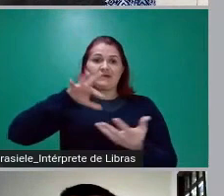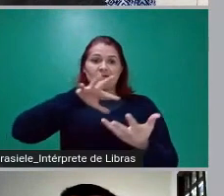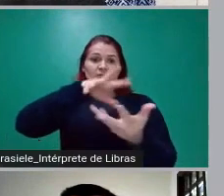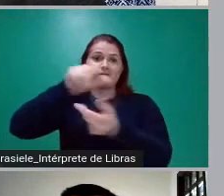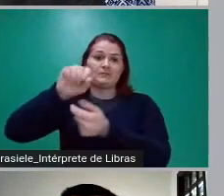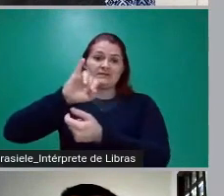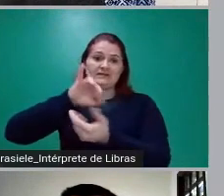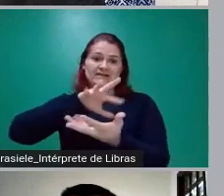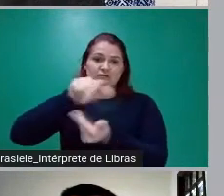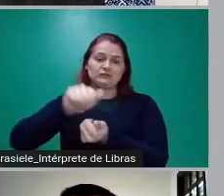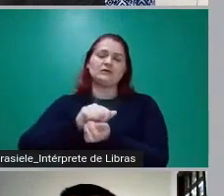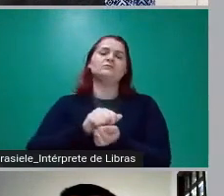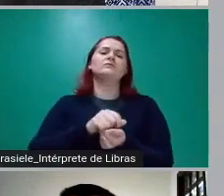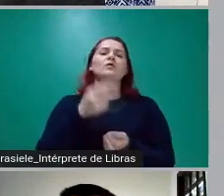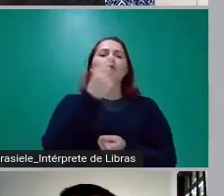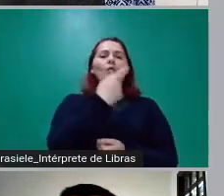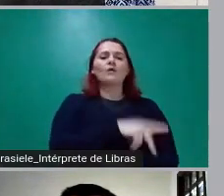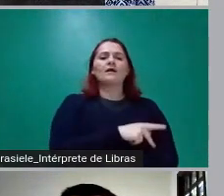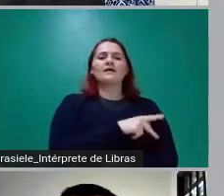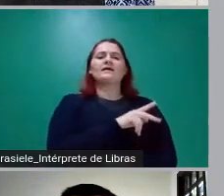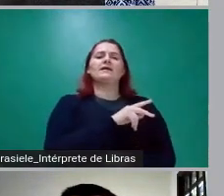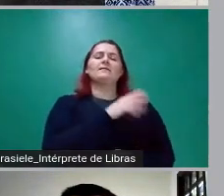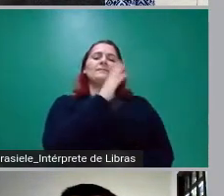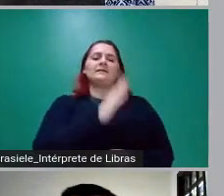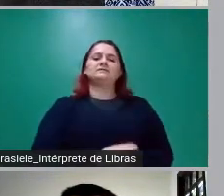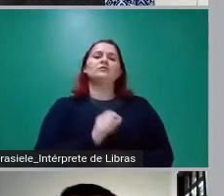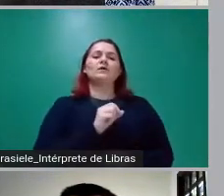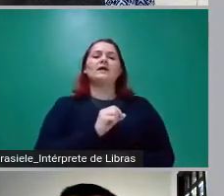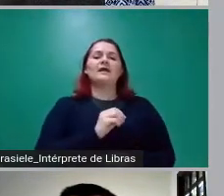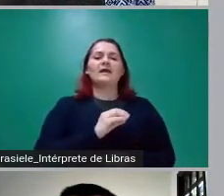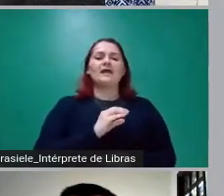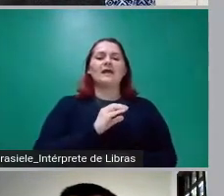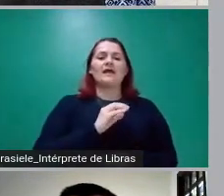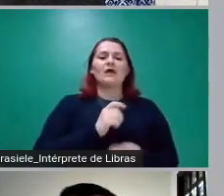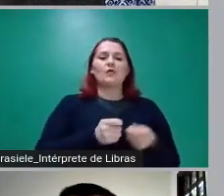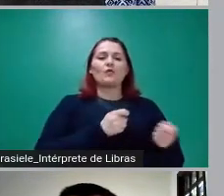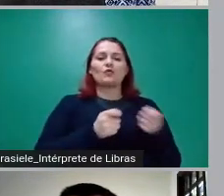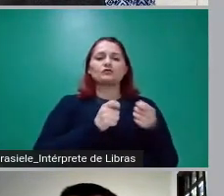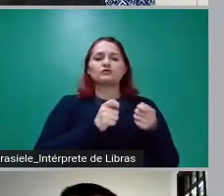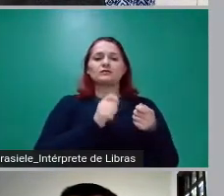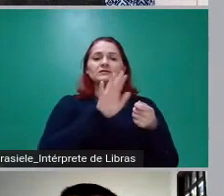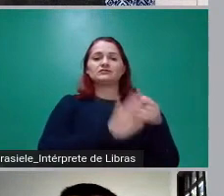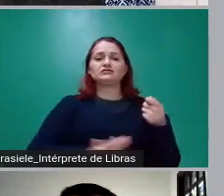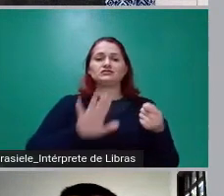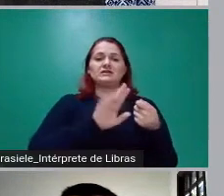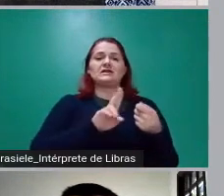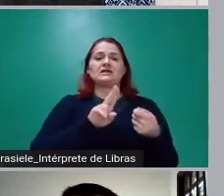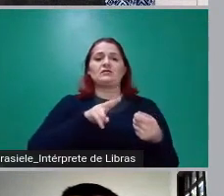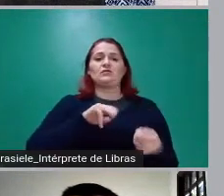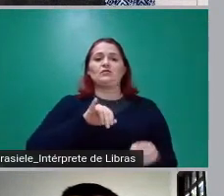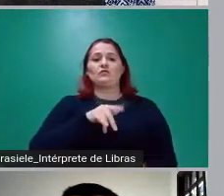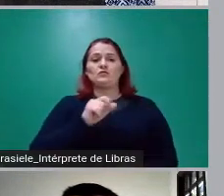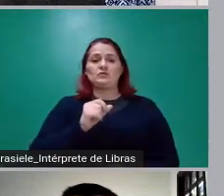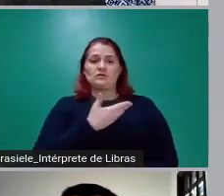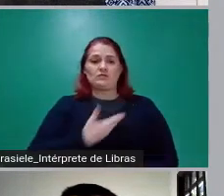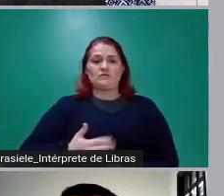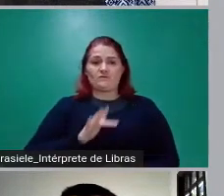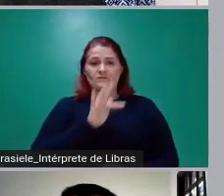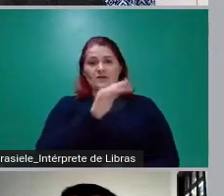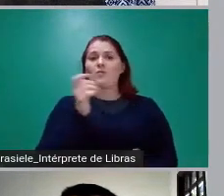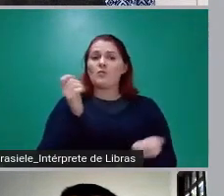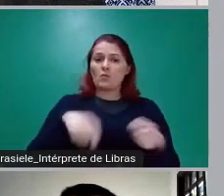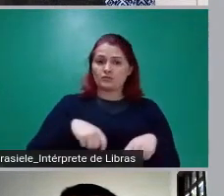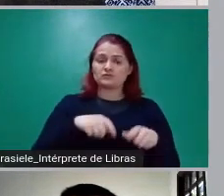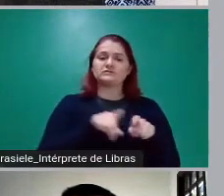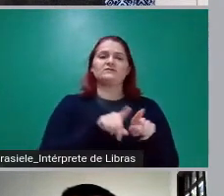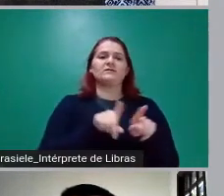é a Controladoria Geral da União, que tem atribuição para isso, realizar uma auditoria completa dos atos emanados, práticas regulatórias e omissões